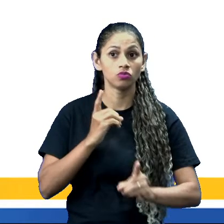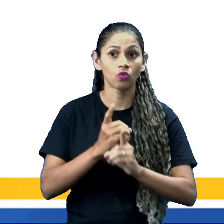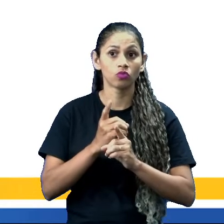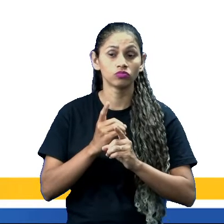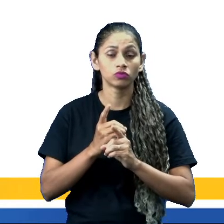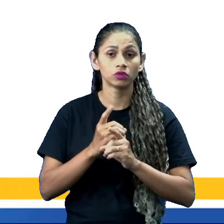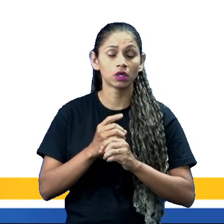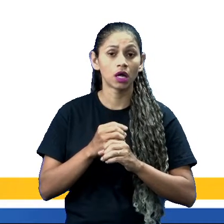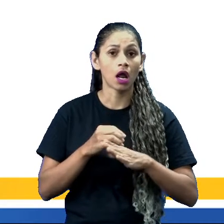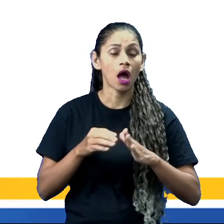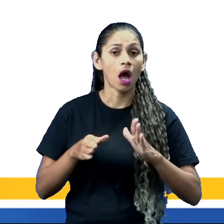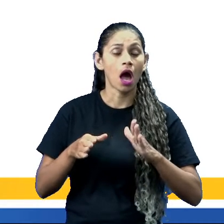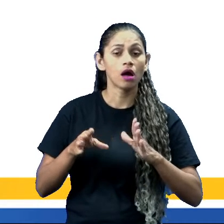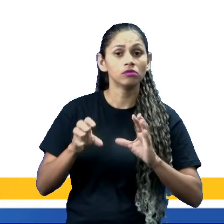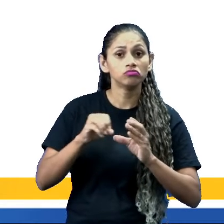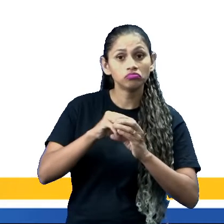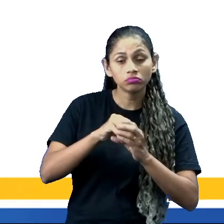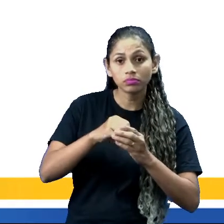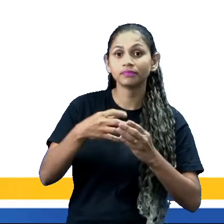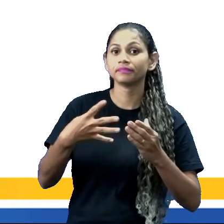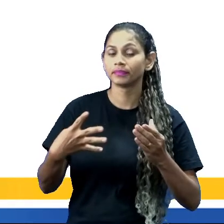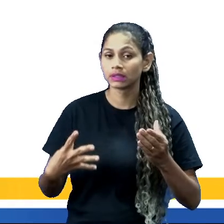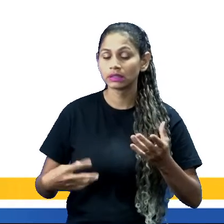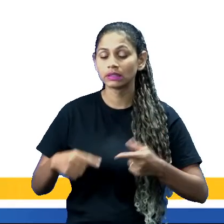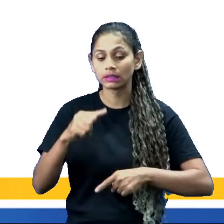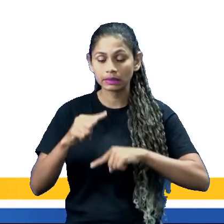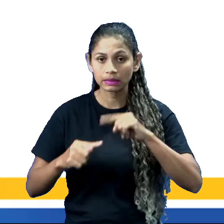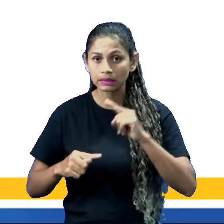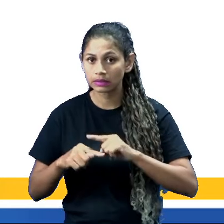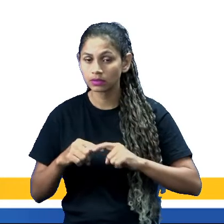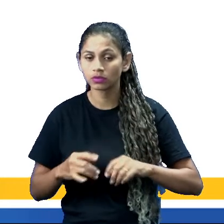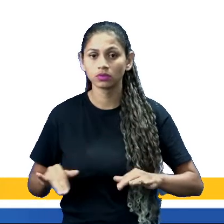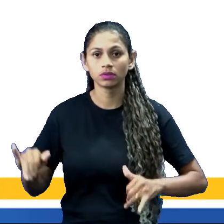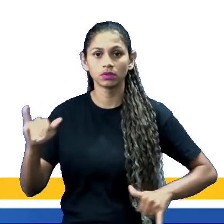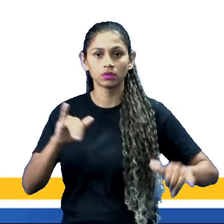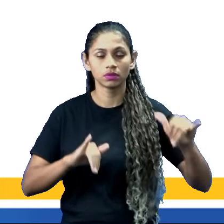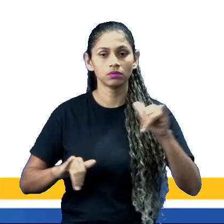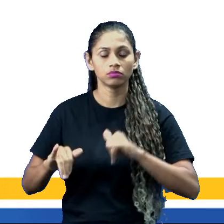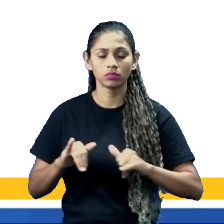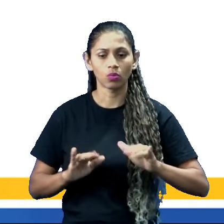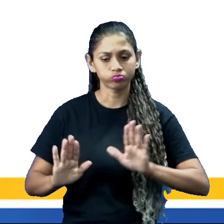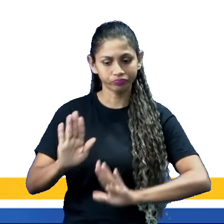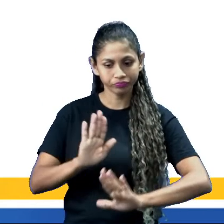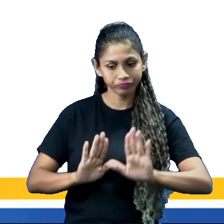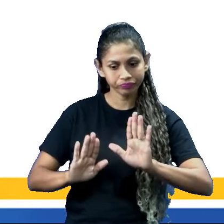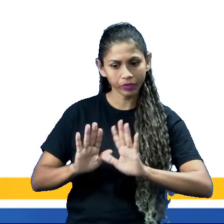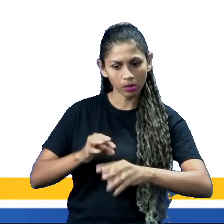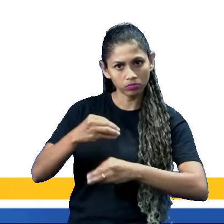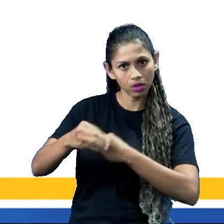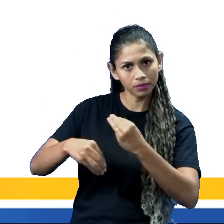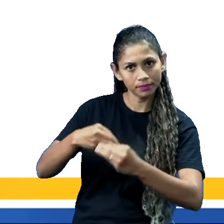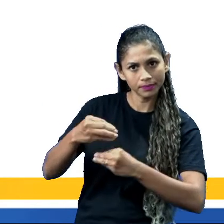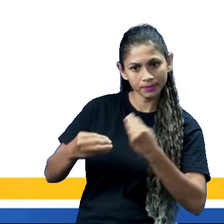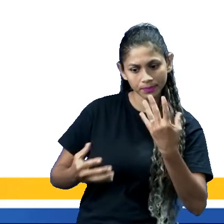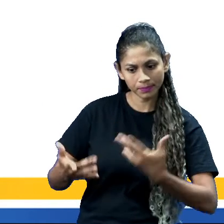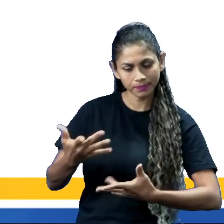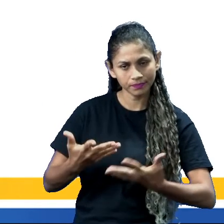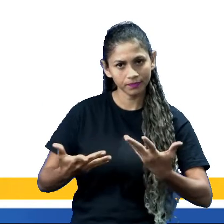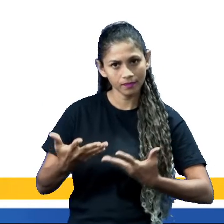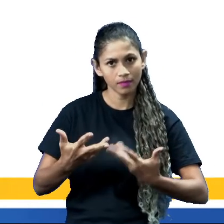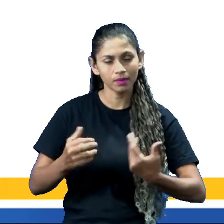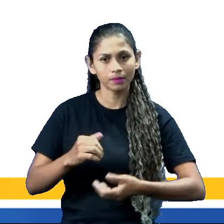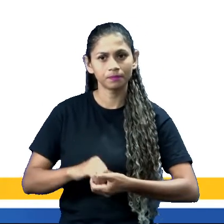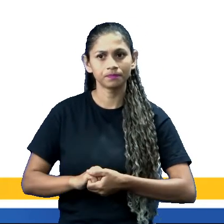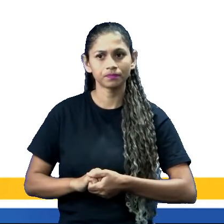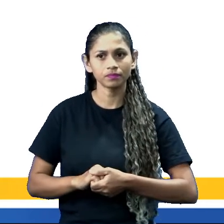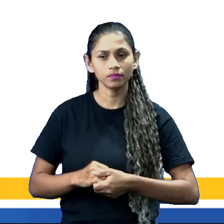corrosivos, radioativos, né, então sempre tomar muito cuidado quando for manipular esse tipo de material, né, a gente tem que utilizar todos os itens de proteção,